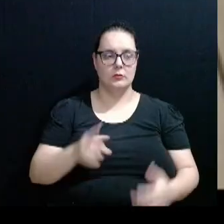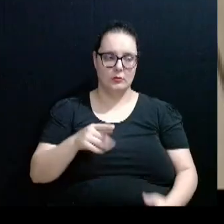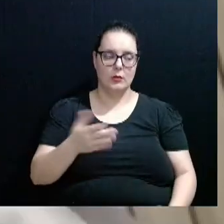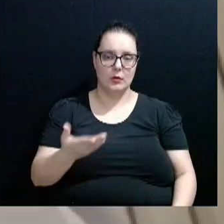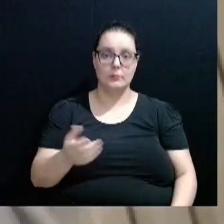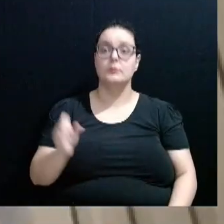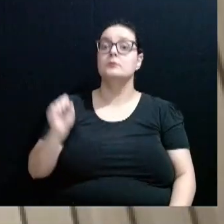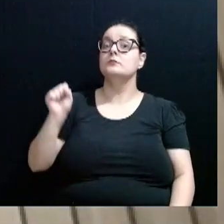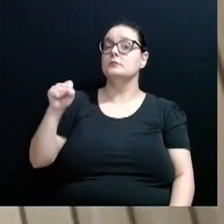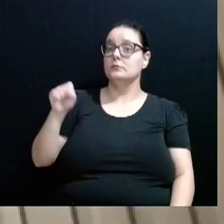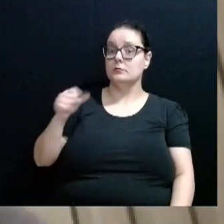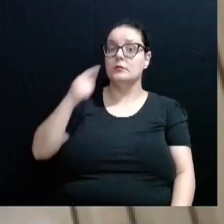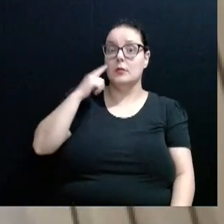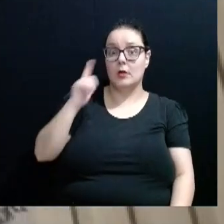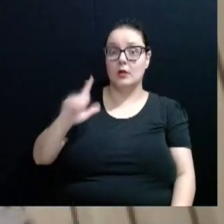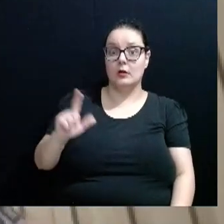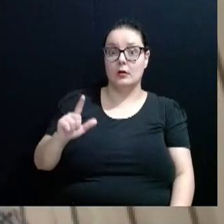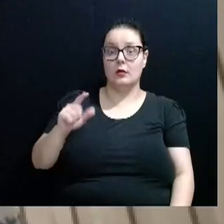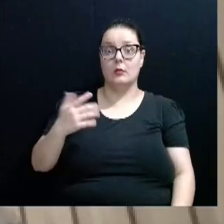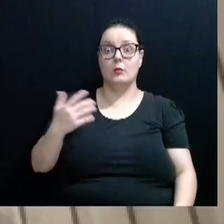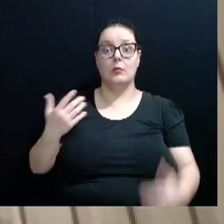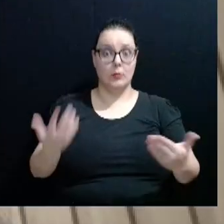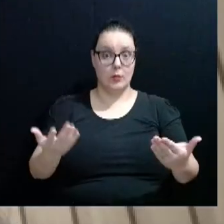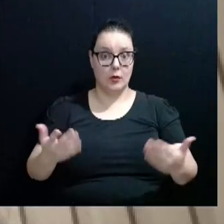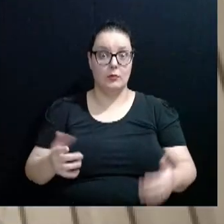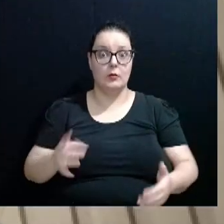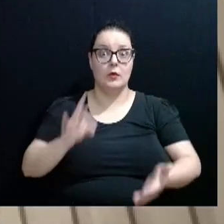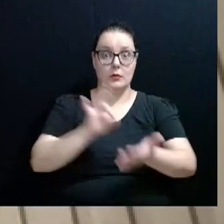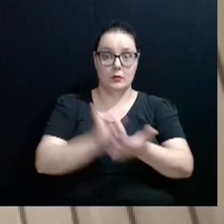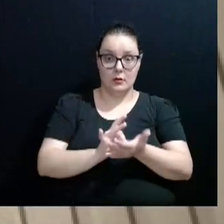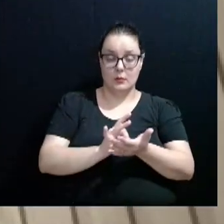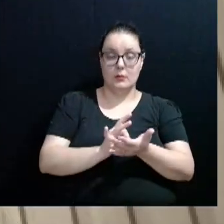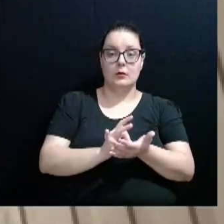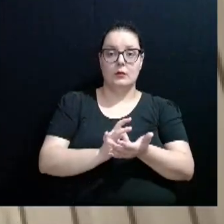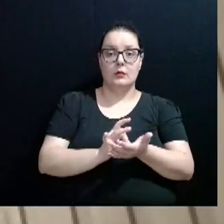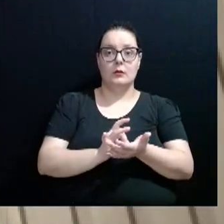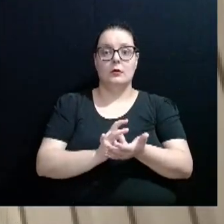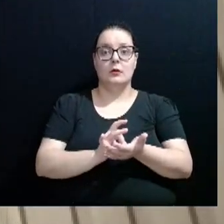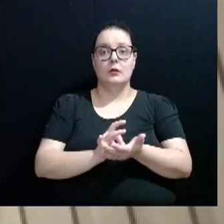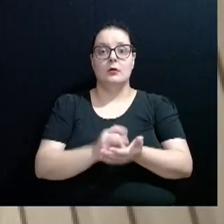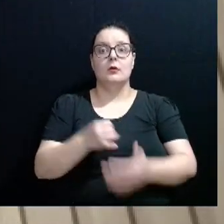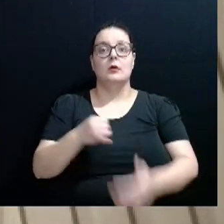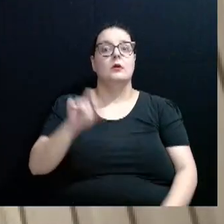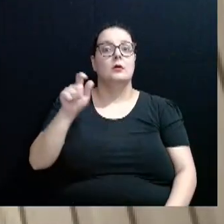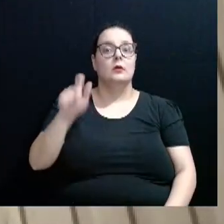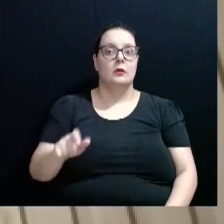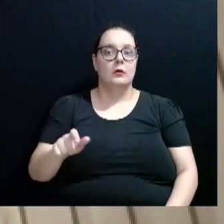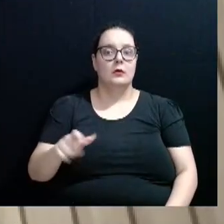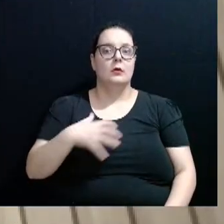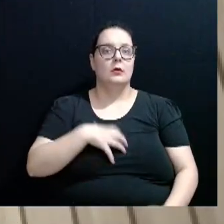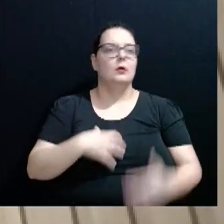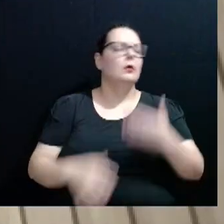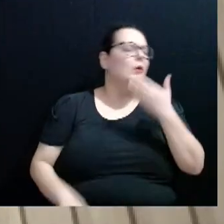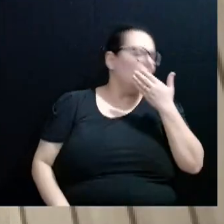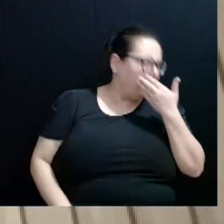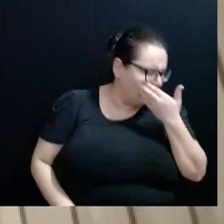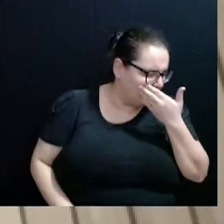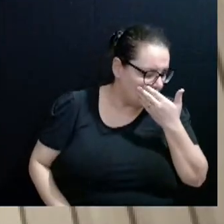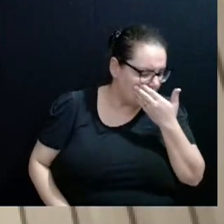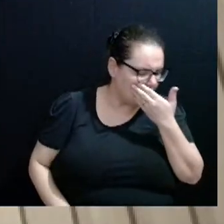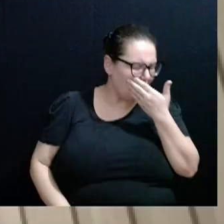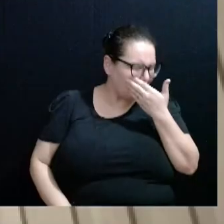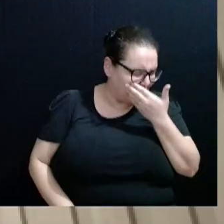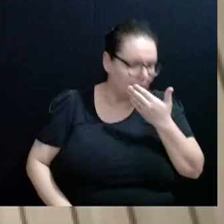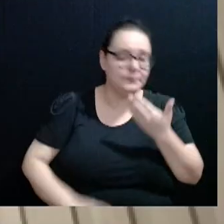Claro. É assim, na verdade, se a pessoa sentir algum efeito indesejado ou súbito, ela já